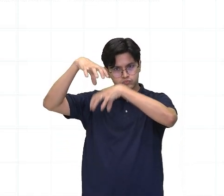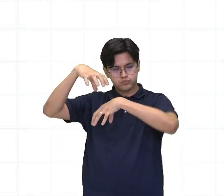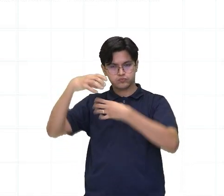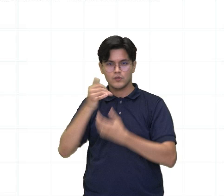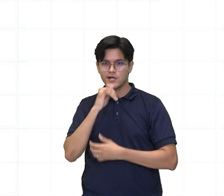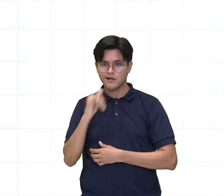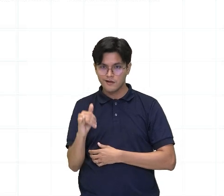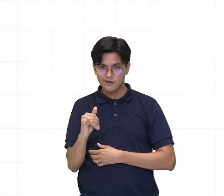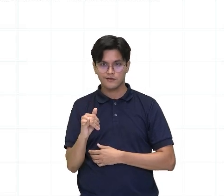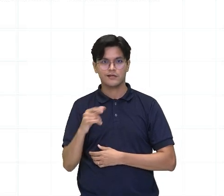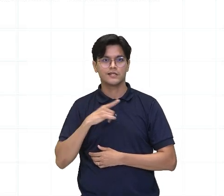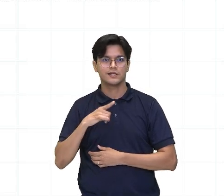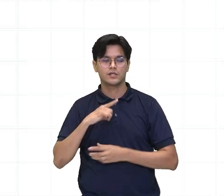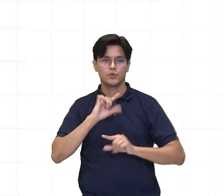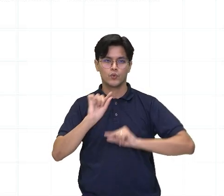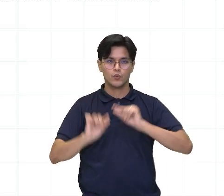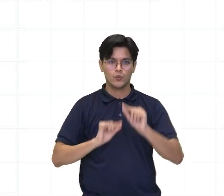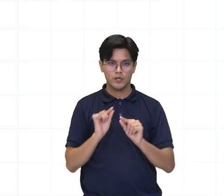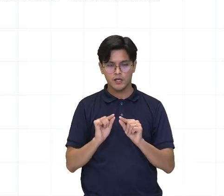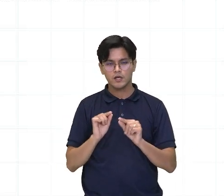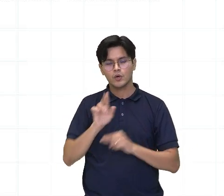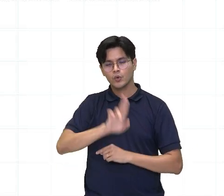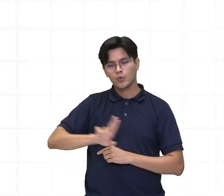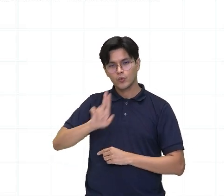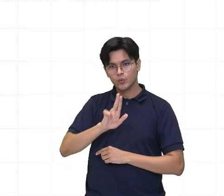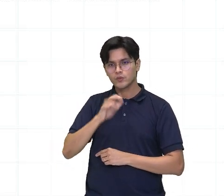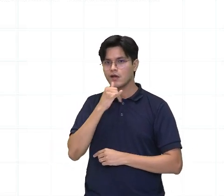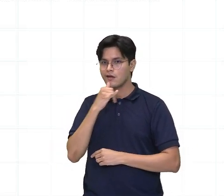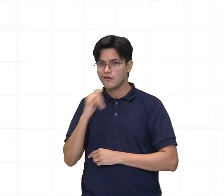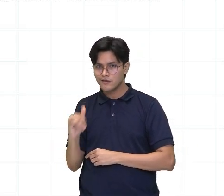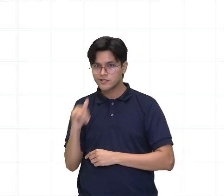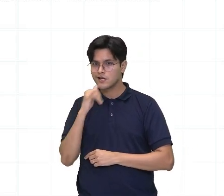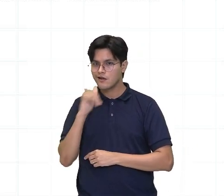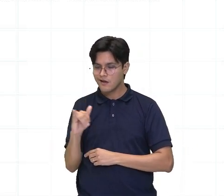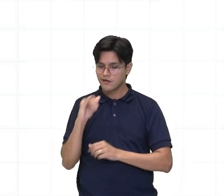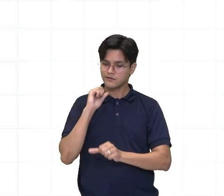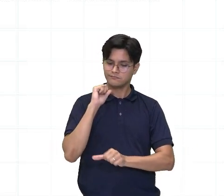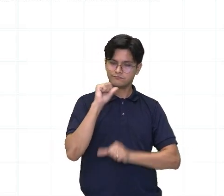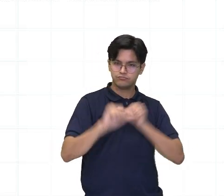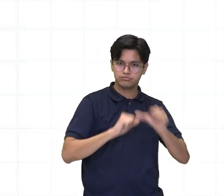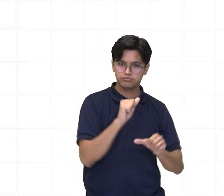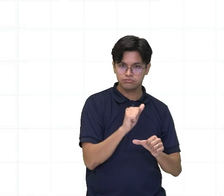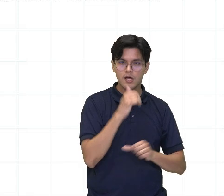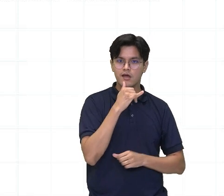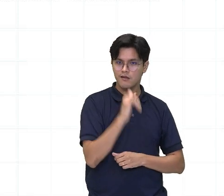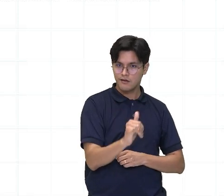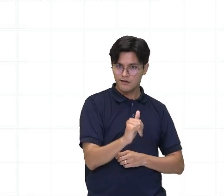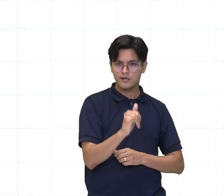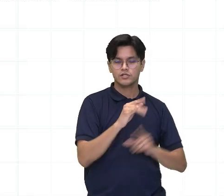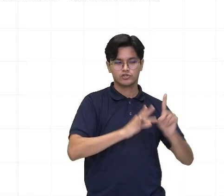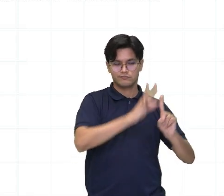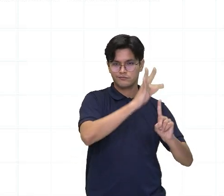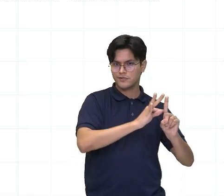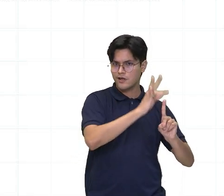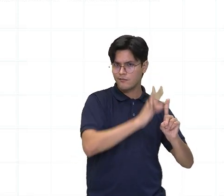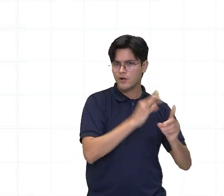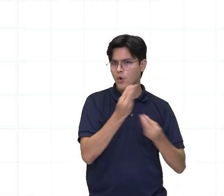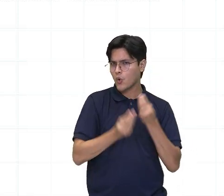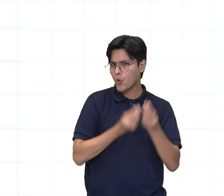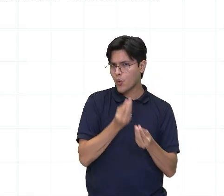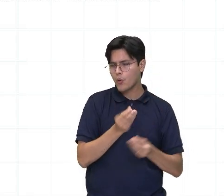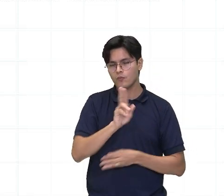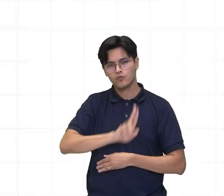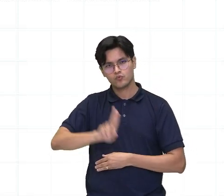elétrica transformada em energia térmica por meio do quê? Do resistor. Lembra quando a